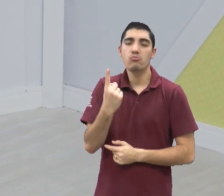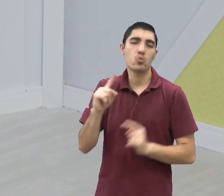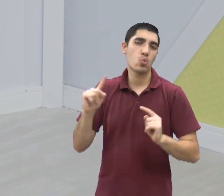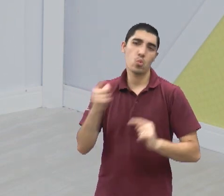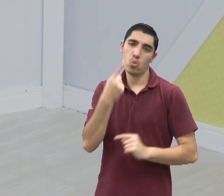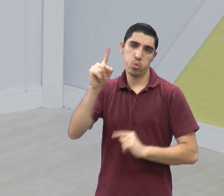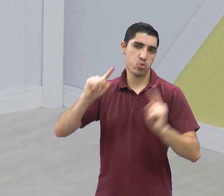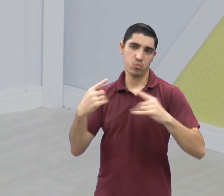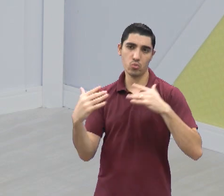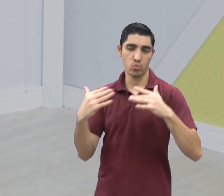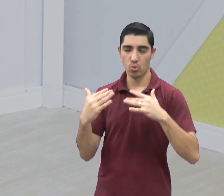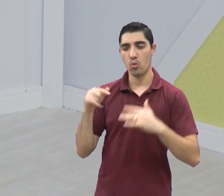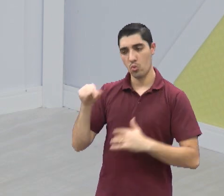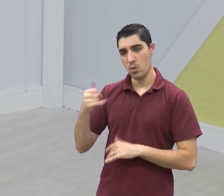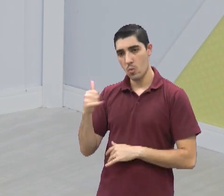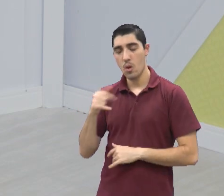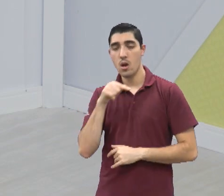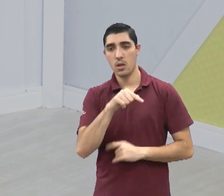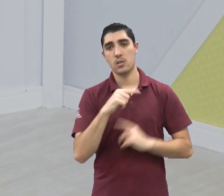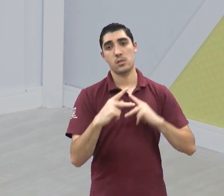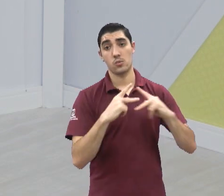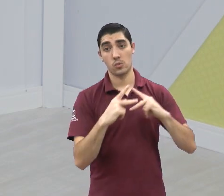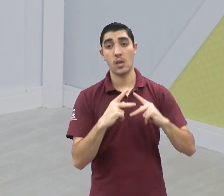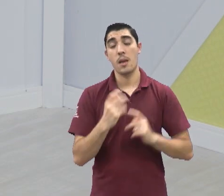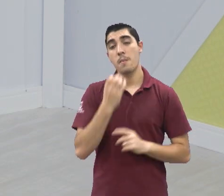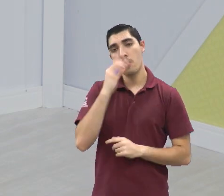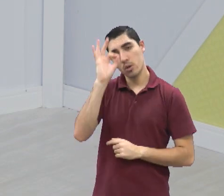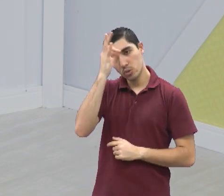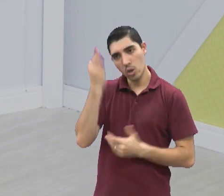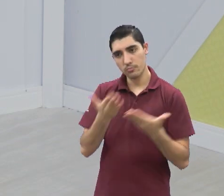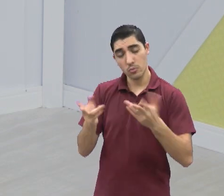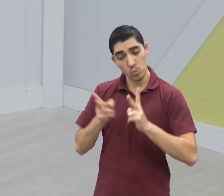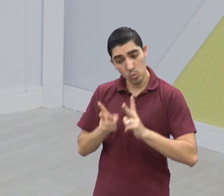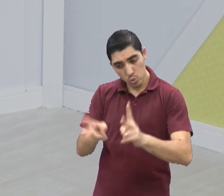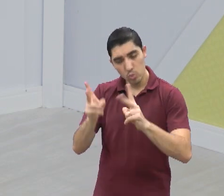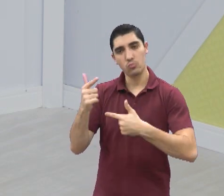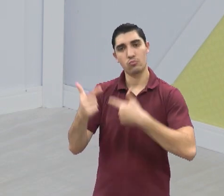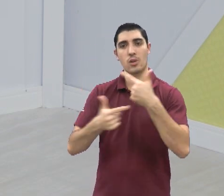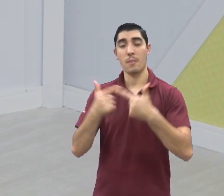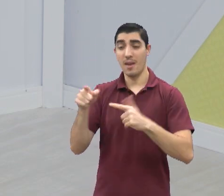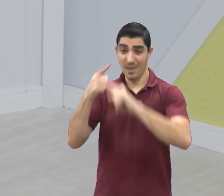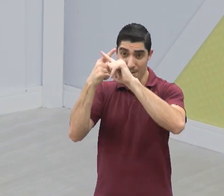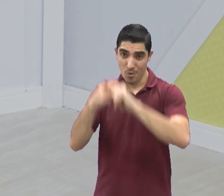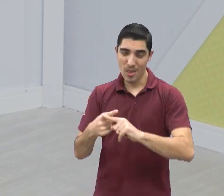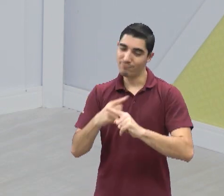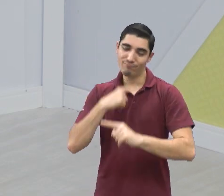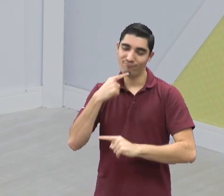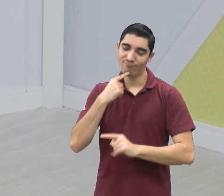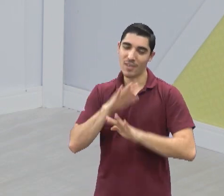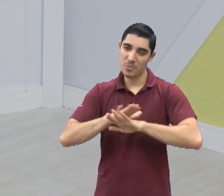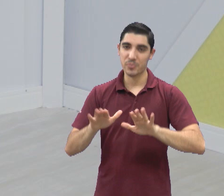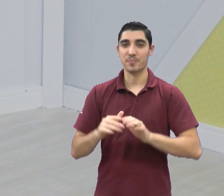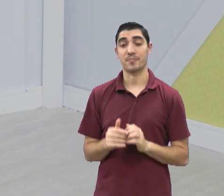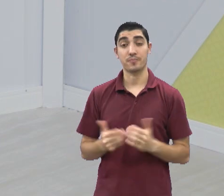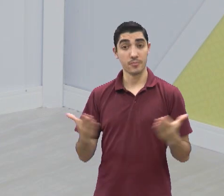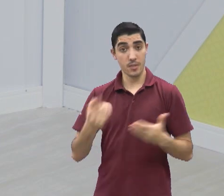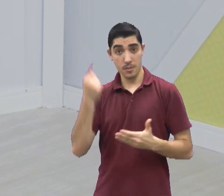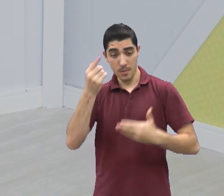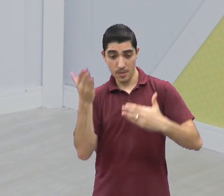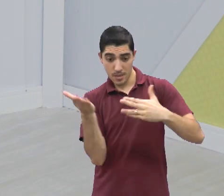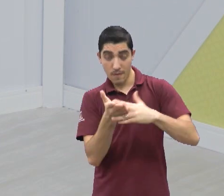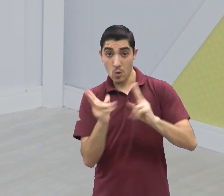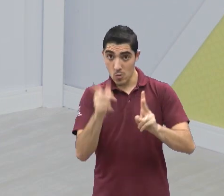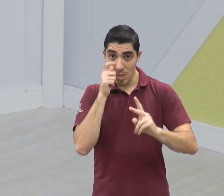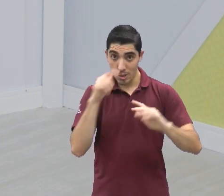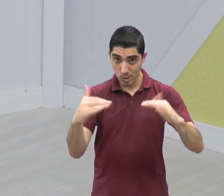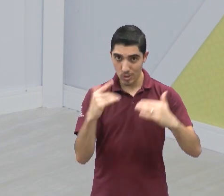Ituano. Sucesso aí para os meninos na sequência da carreira. Este campeonato já acabou para eles, tá certo? A gente vai para o primeiro intervalo do dia. Não sai